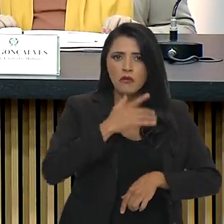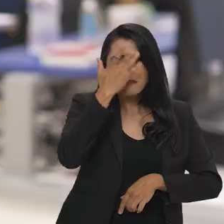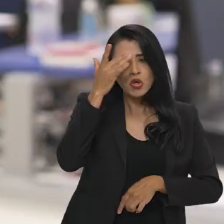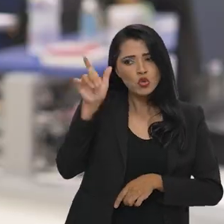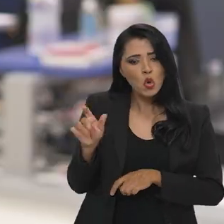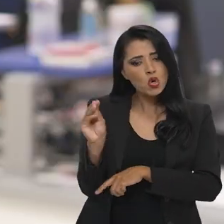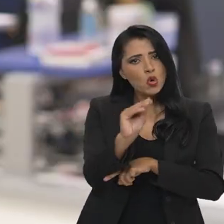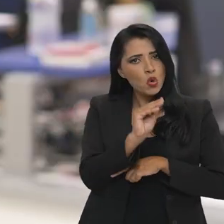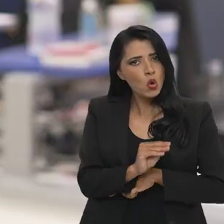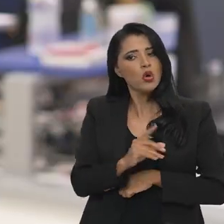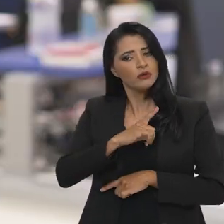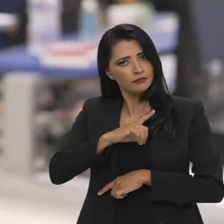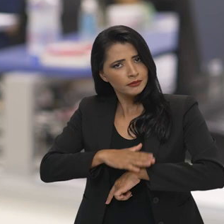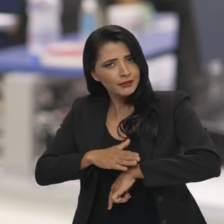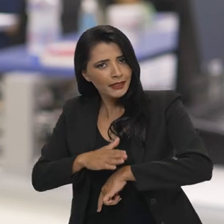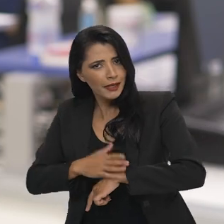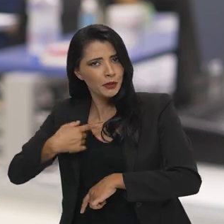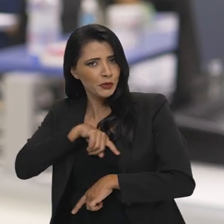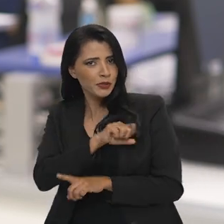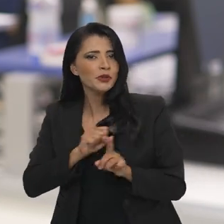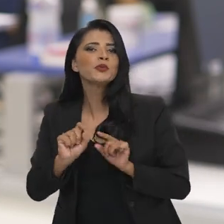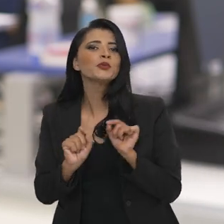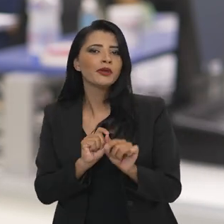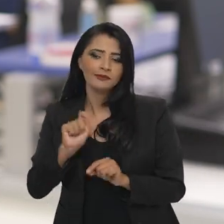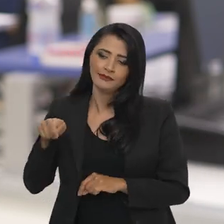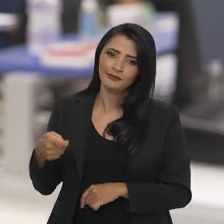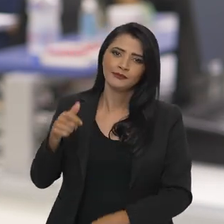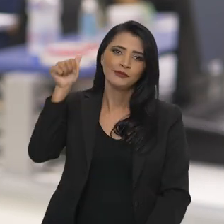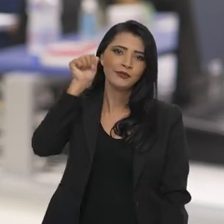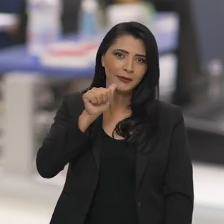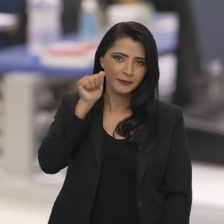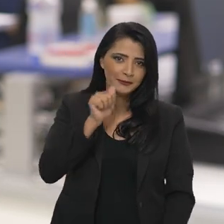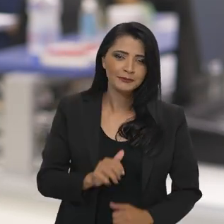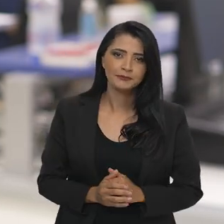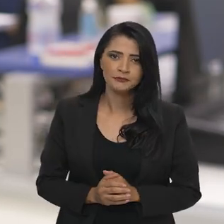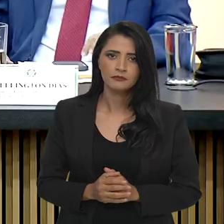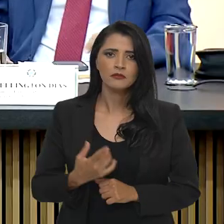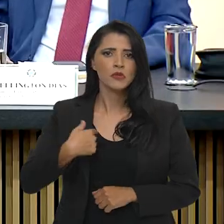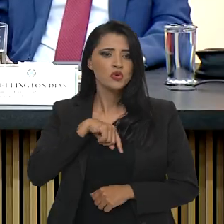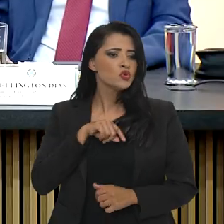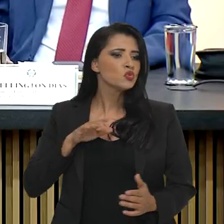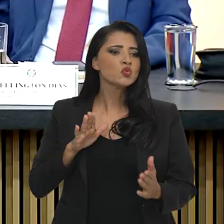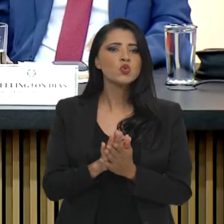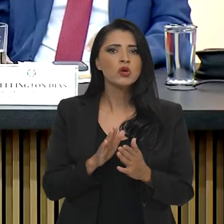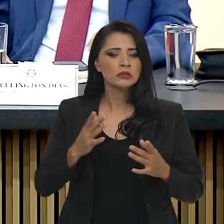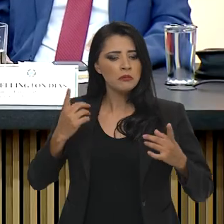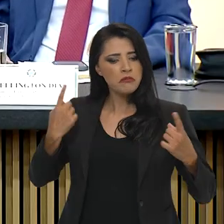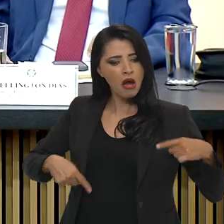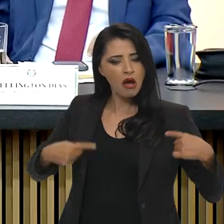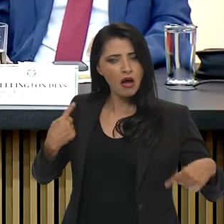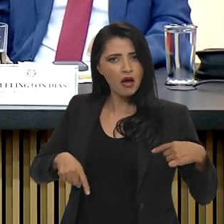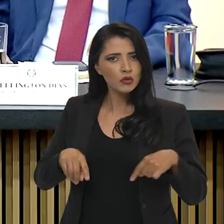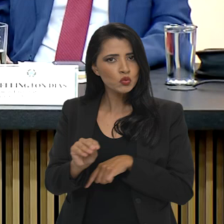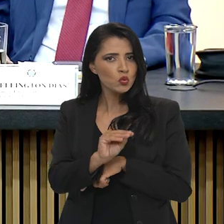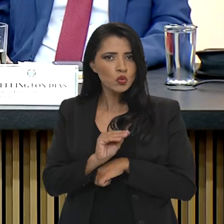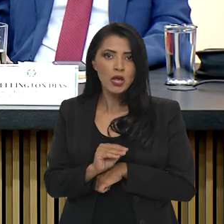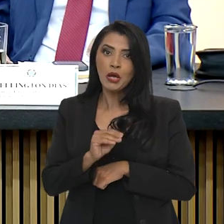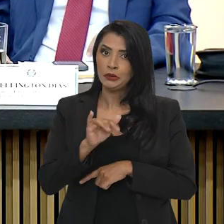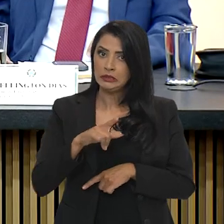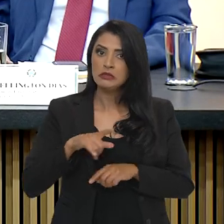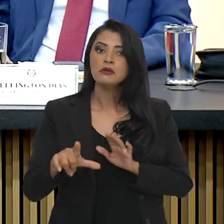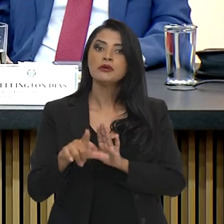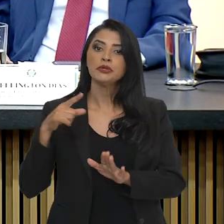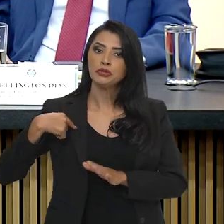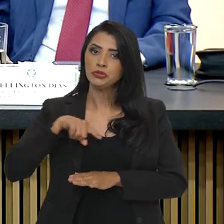o tempo das principais cuidadoras da nossa sociedade, as mulheres. Nós não vamos enfrentar a discussão dos